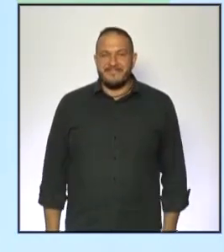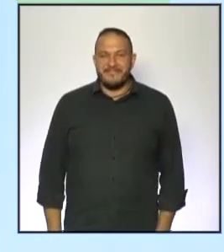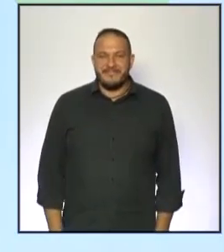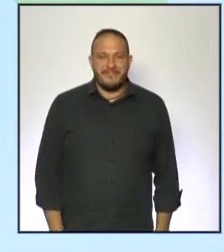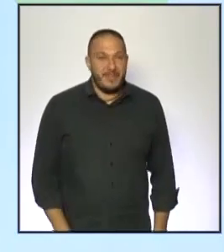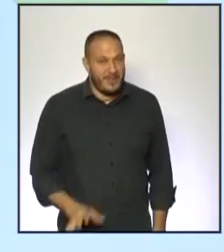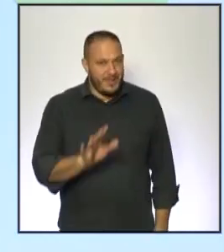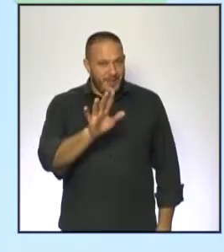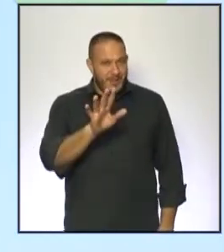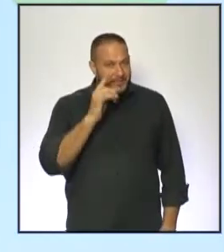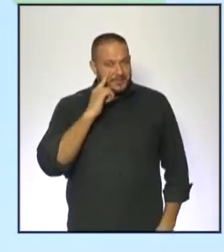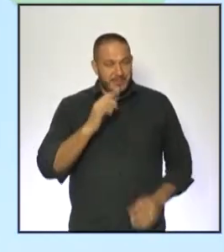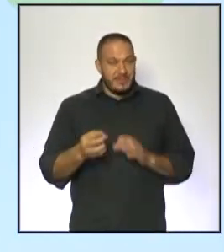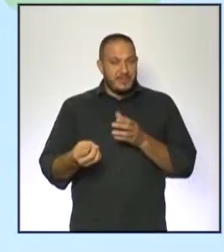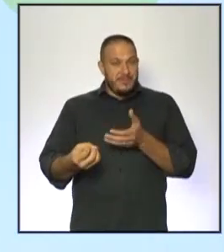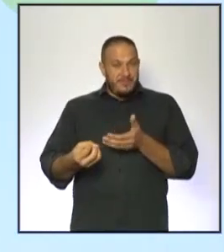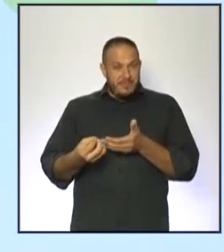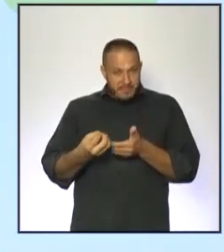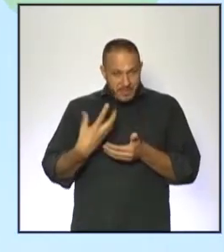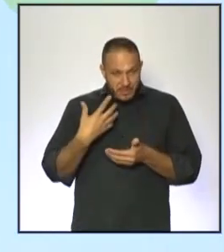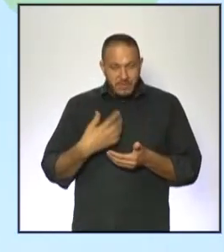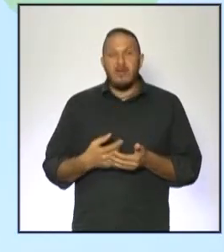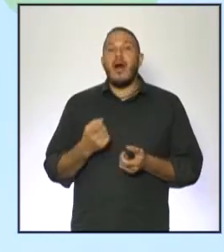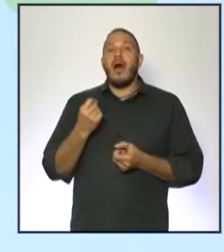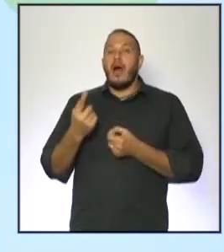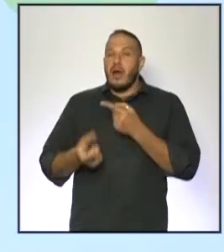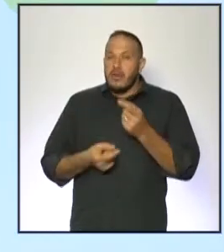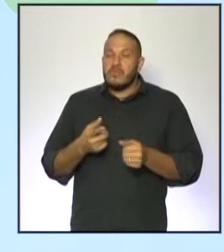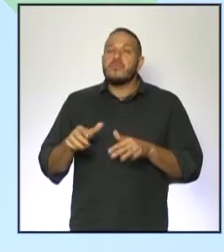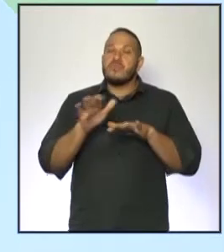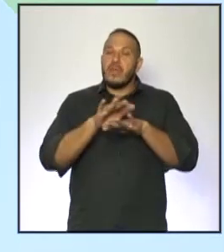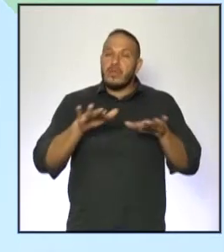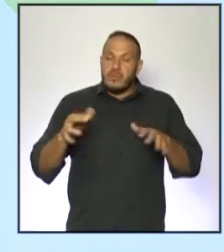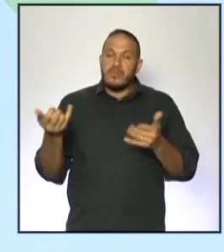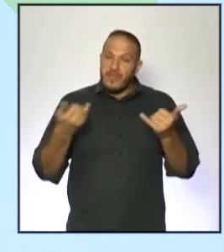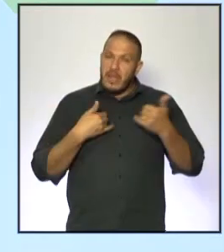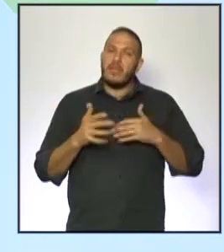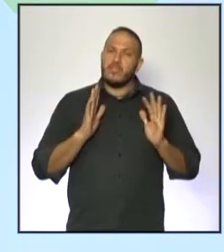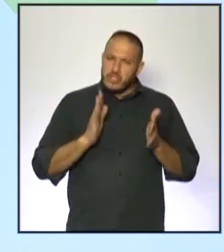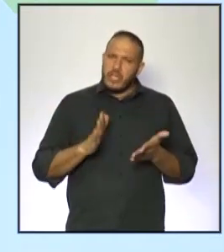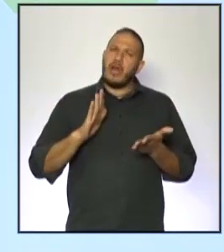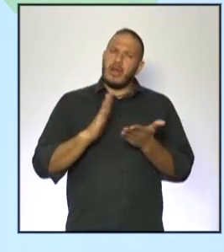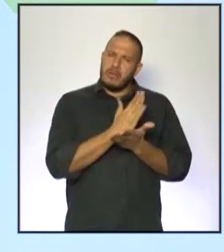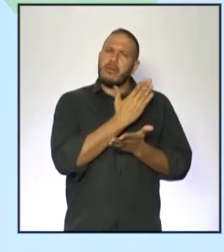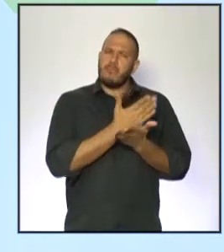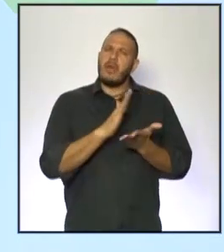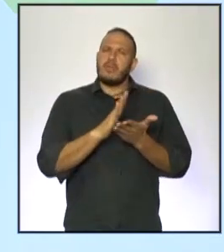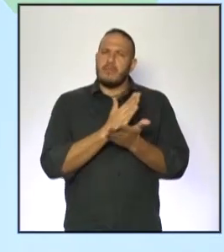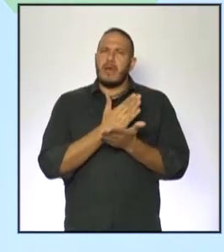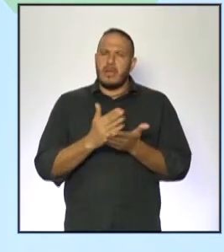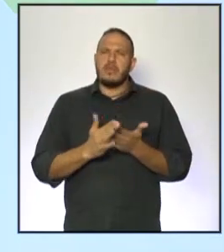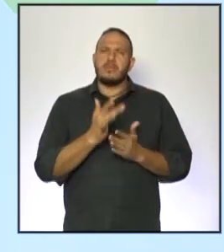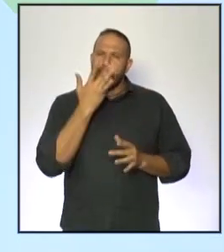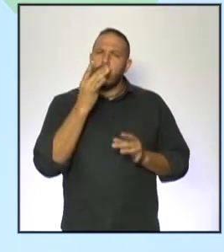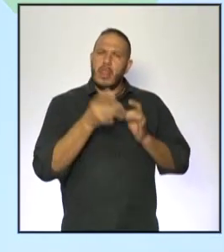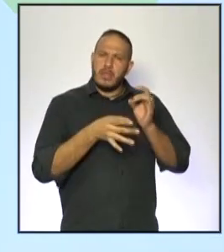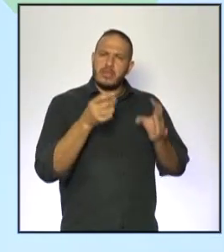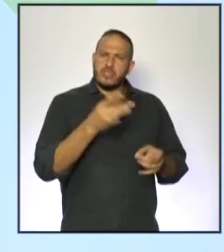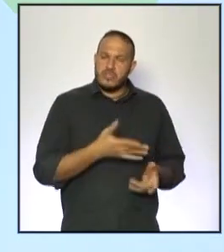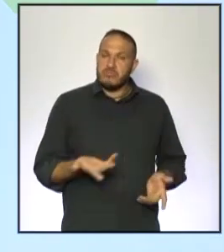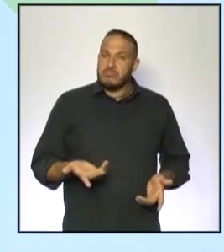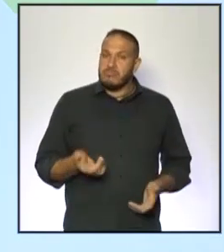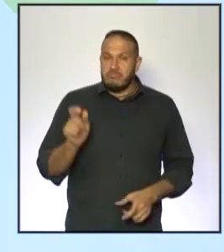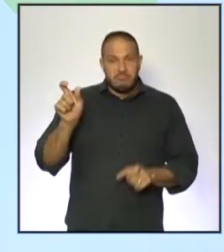Olha só, recebi aqui que alguns alunos contaram que separam lixo, que eles estão realmente, então, fazendo